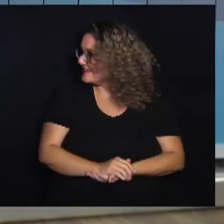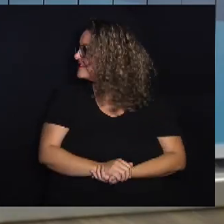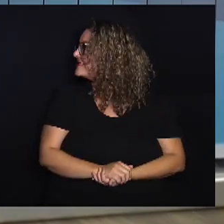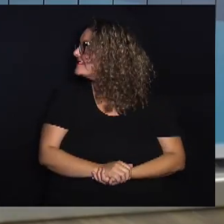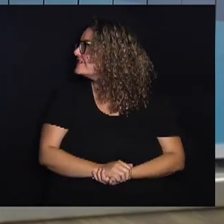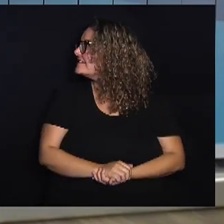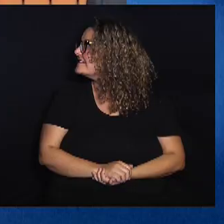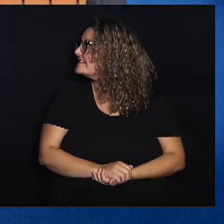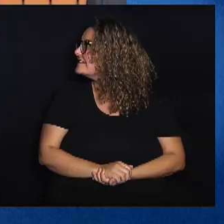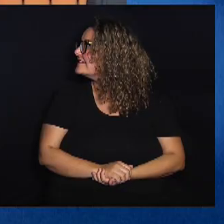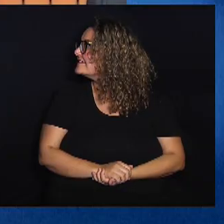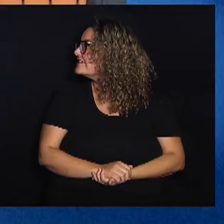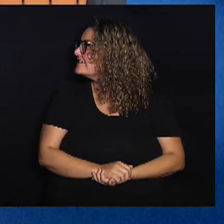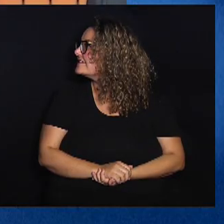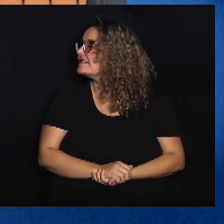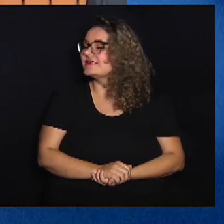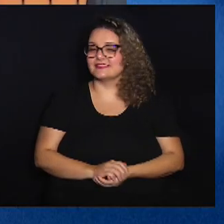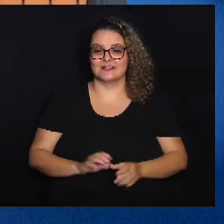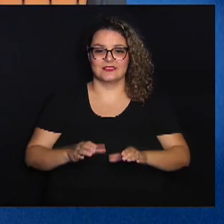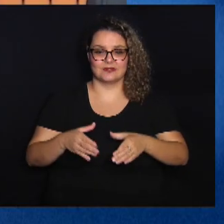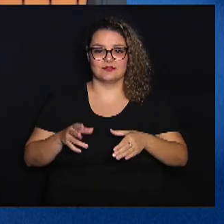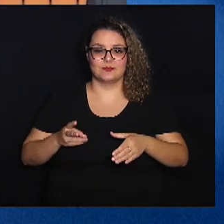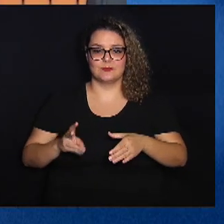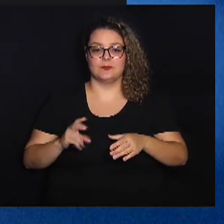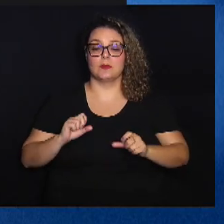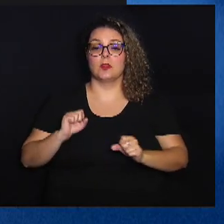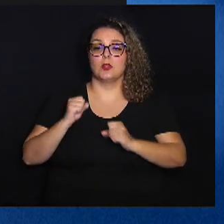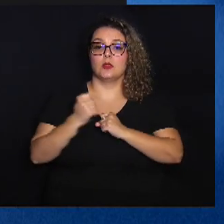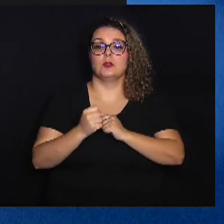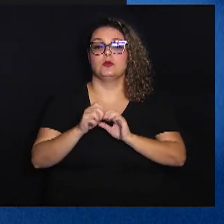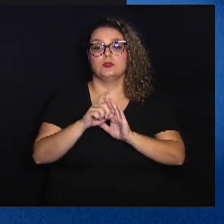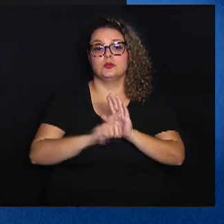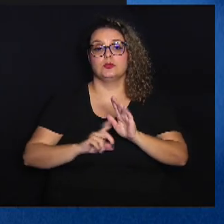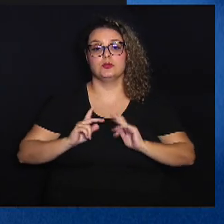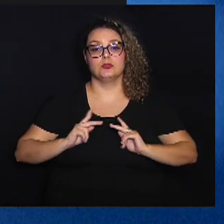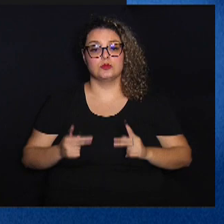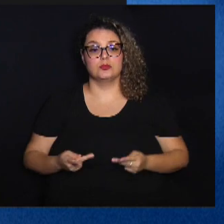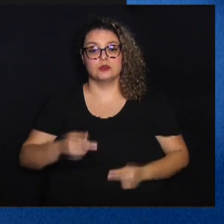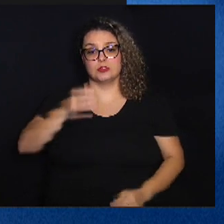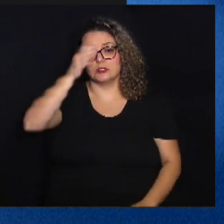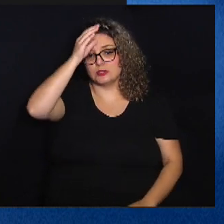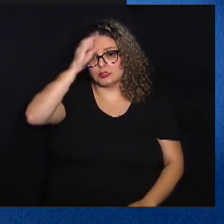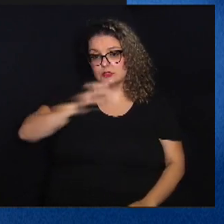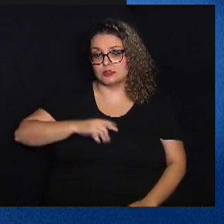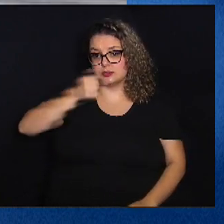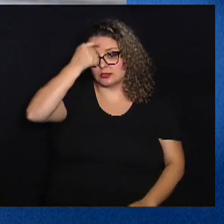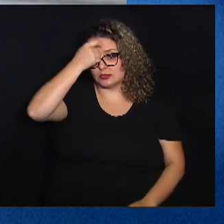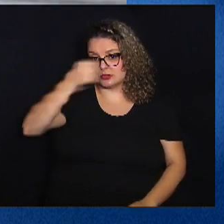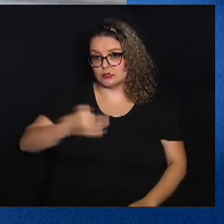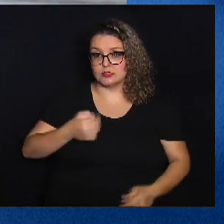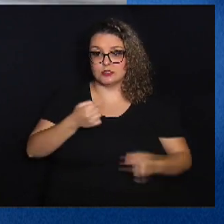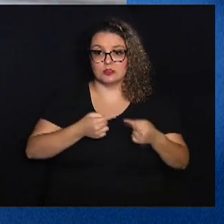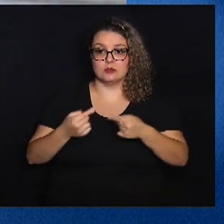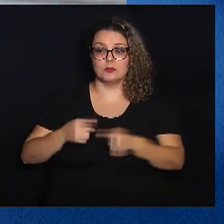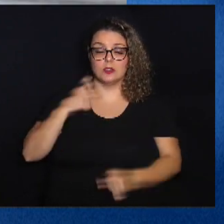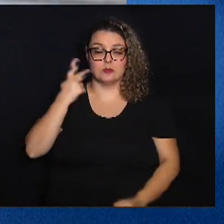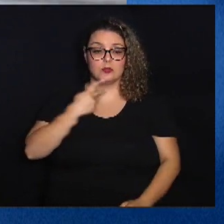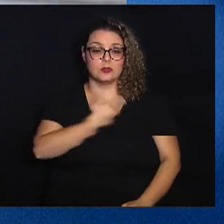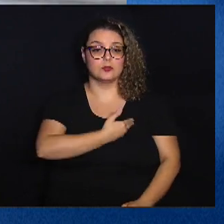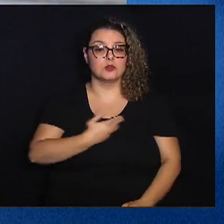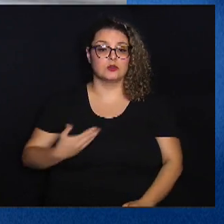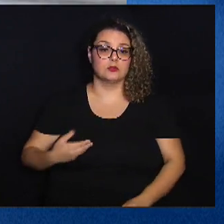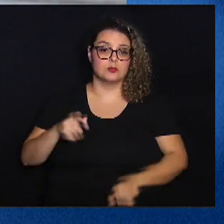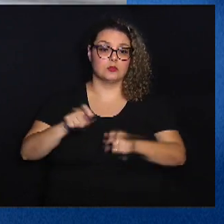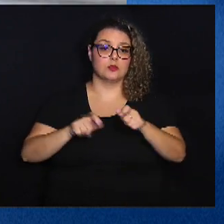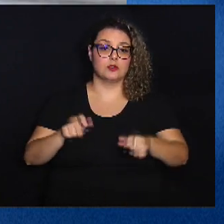destaques de hoje. Comissão Permanente de Defesa dos Direitos Humanos e Cidadania debate políticas públicas para